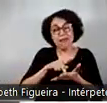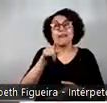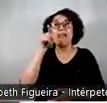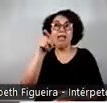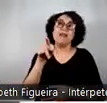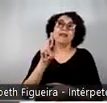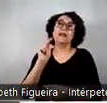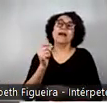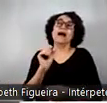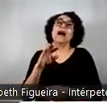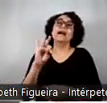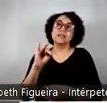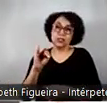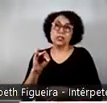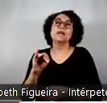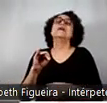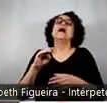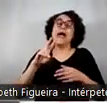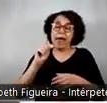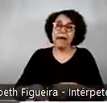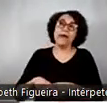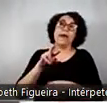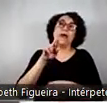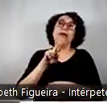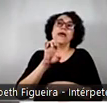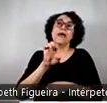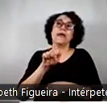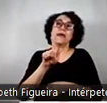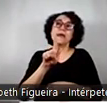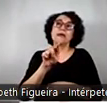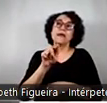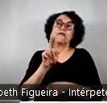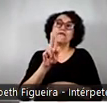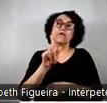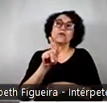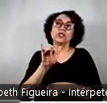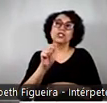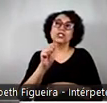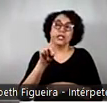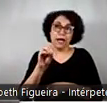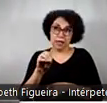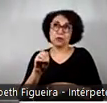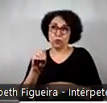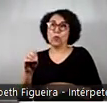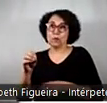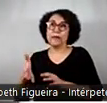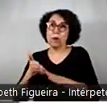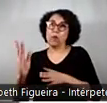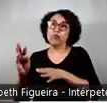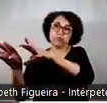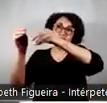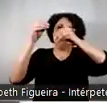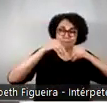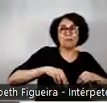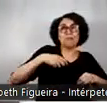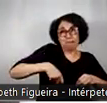de países que são consideradas pessoas refugiadas que são atendidas por essa agência da ONU. Em 2015, então, a